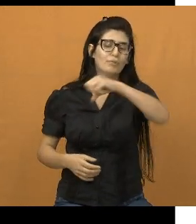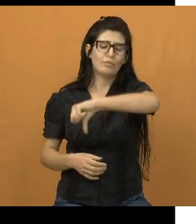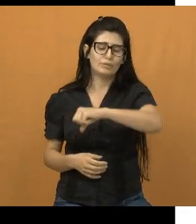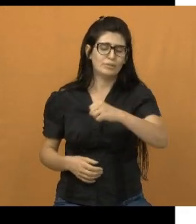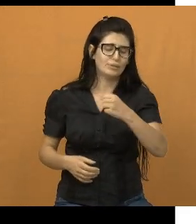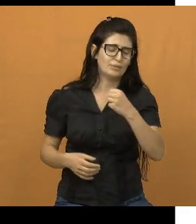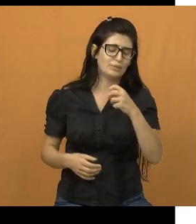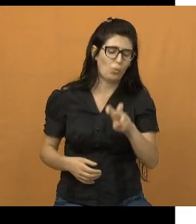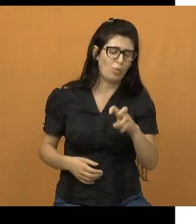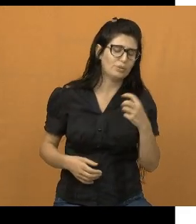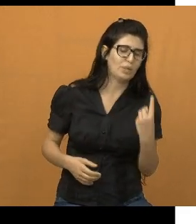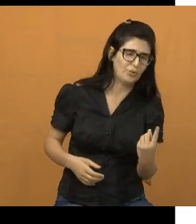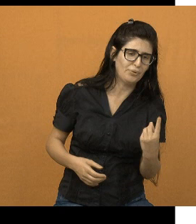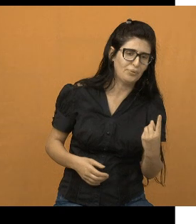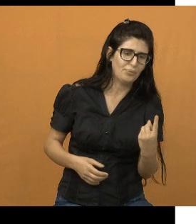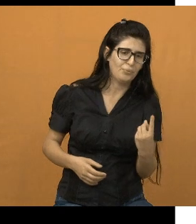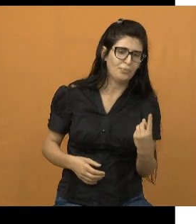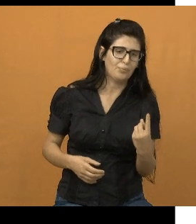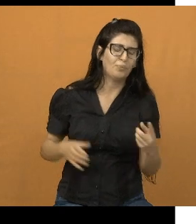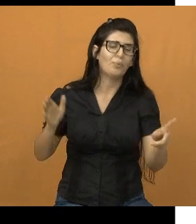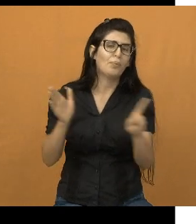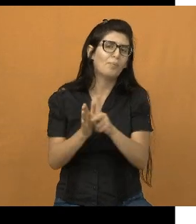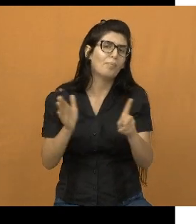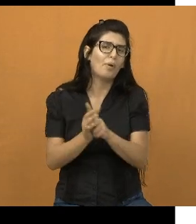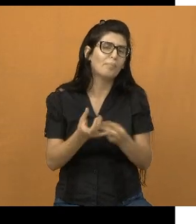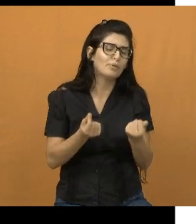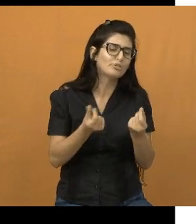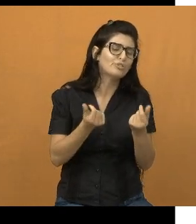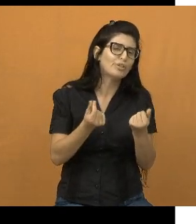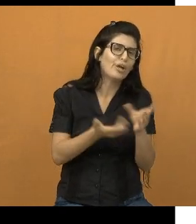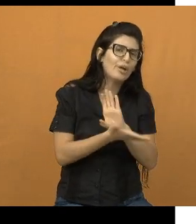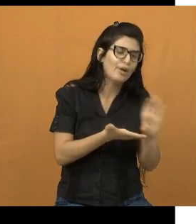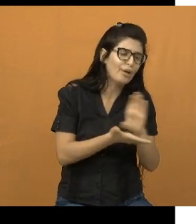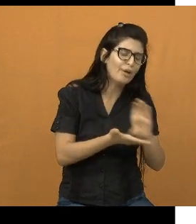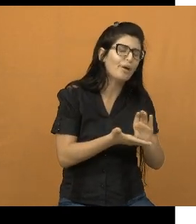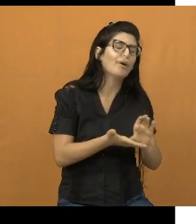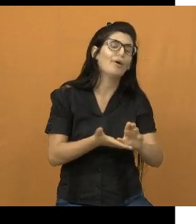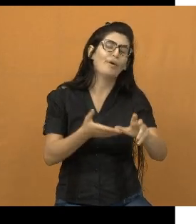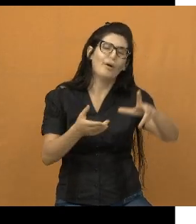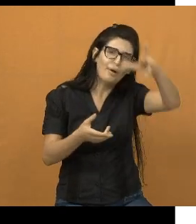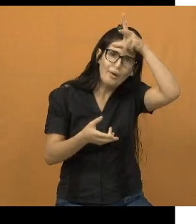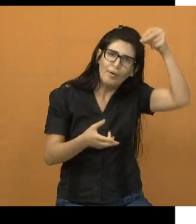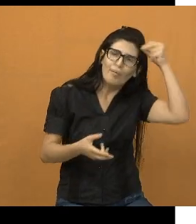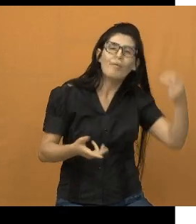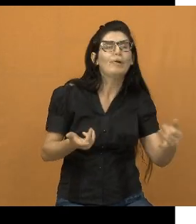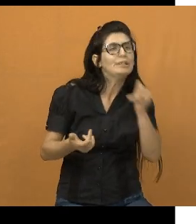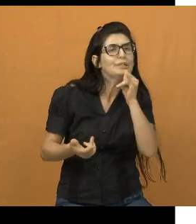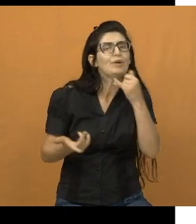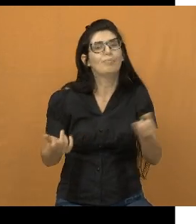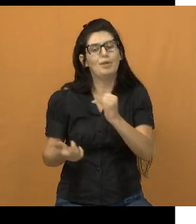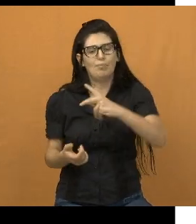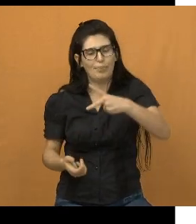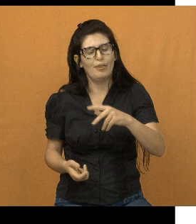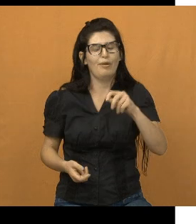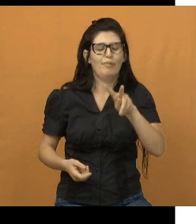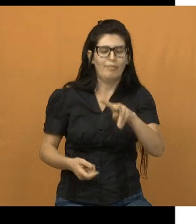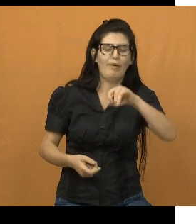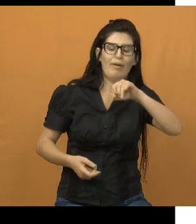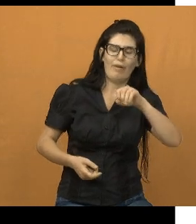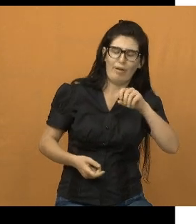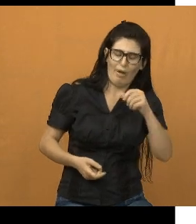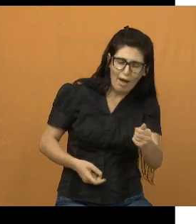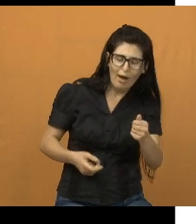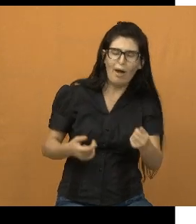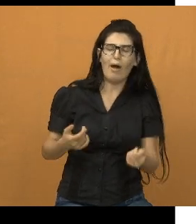48.951 vem dos recursos próprios, vem da arrecadação que o município tem de PVA, IPTU e